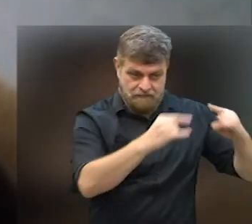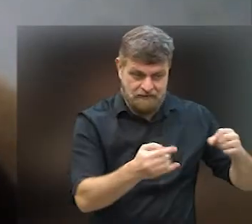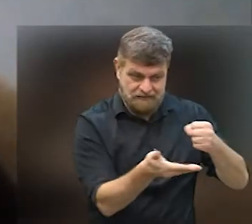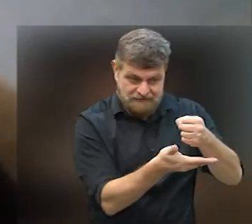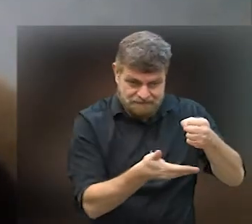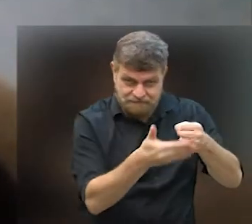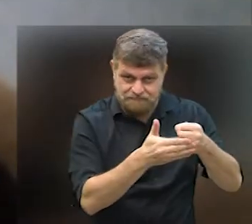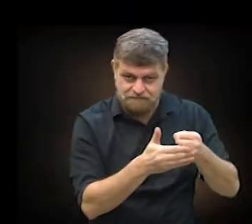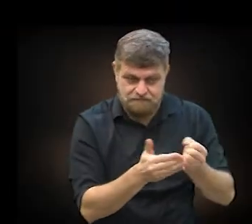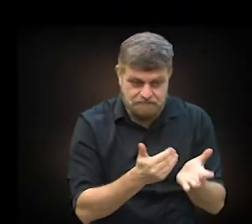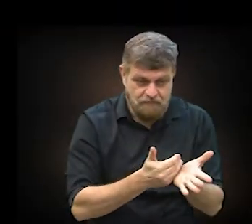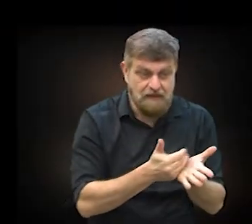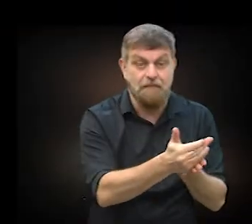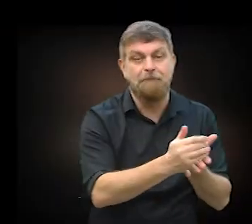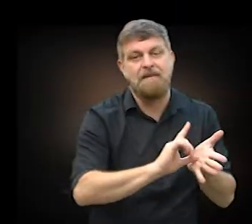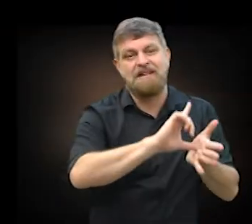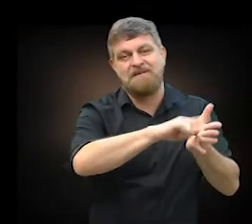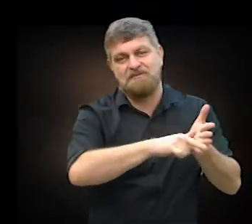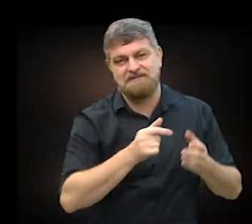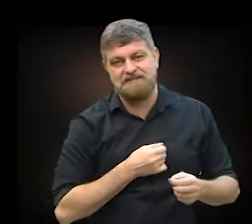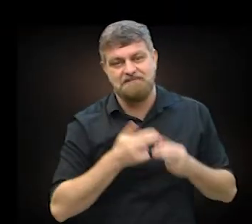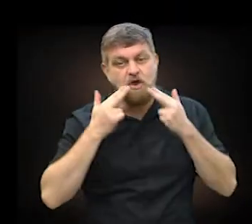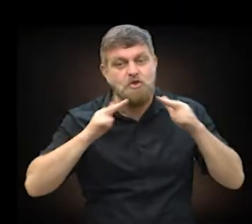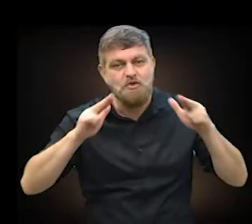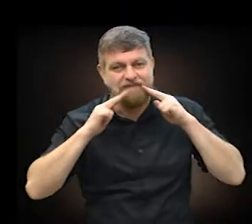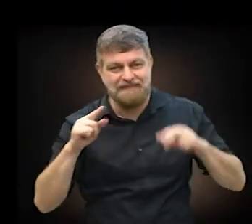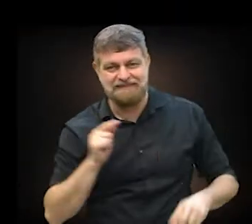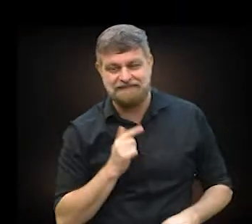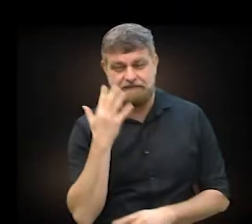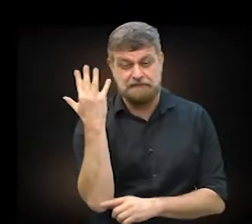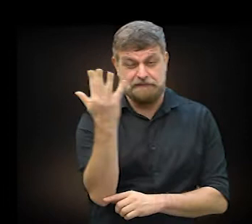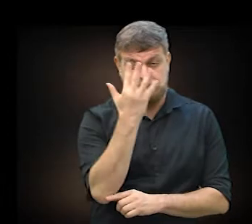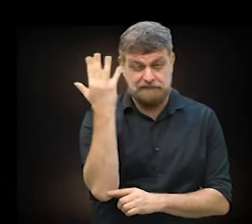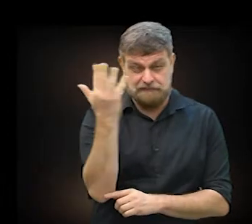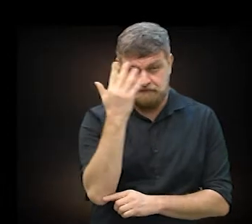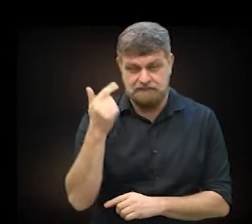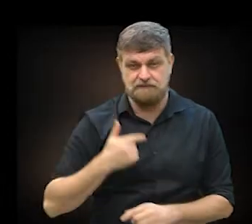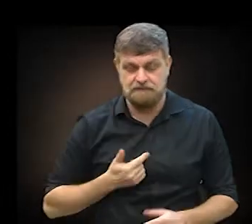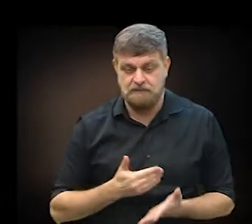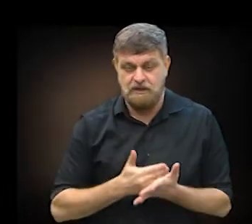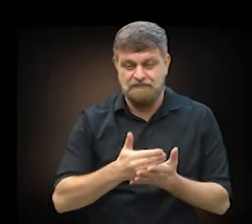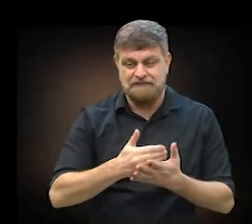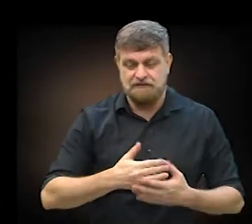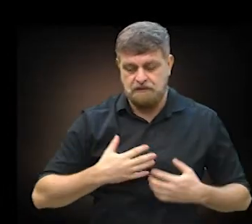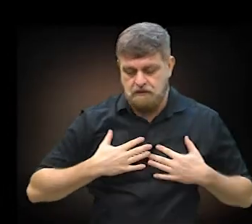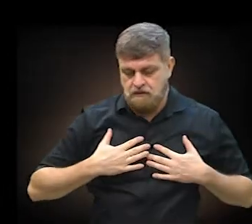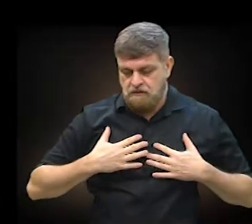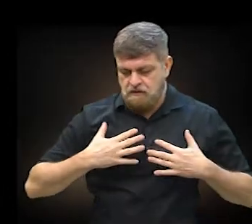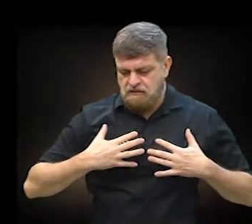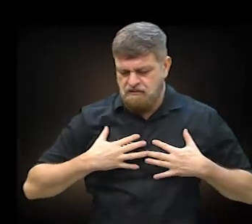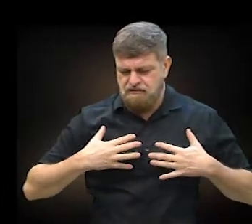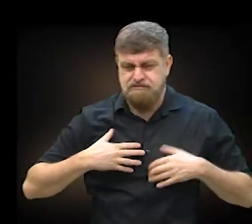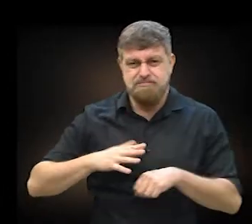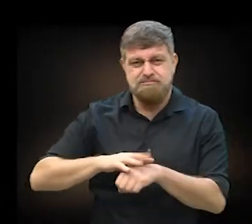em diante, teve muitas novidades, a começar pelo mal de altitude que eu tive, um princípio de edema pulmonar,